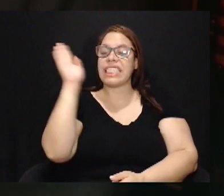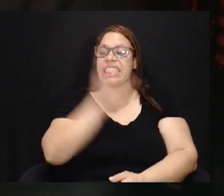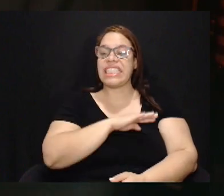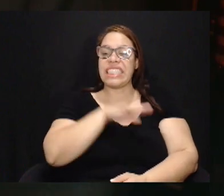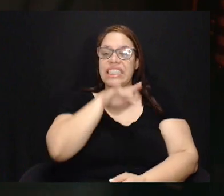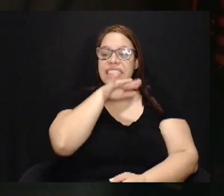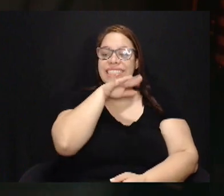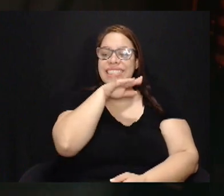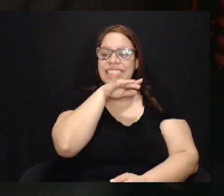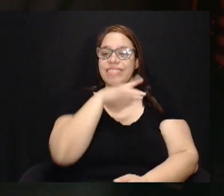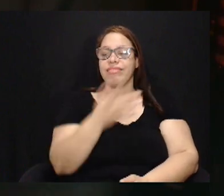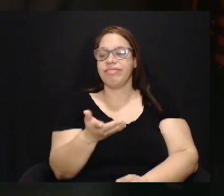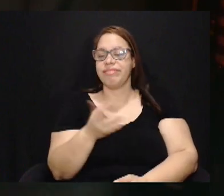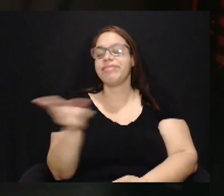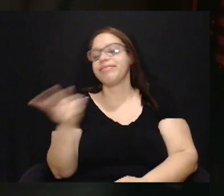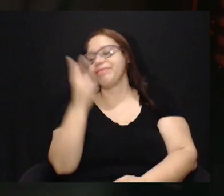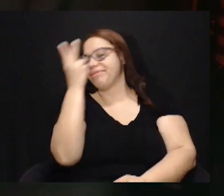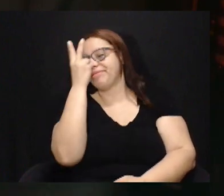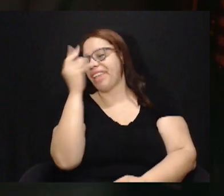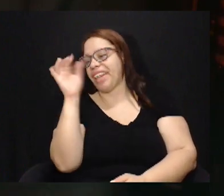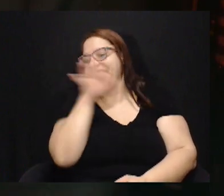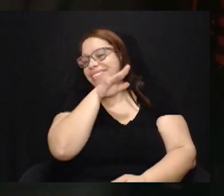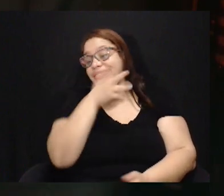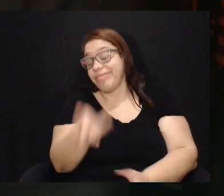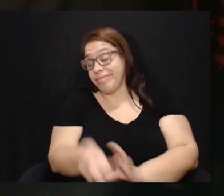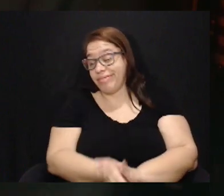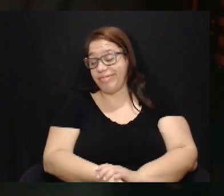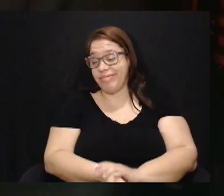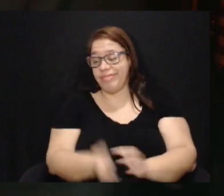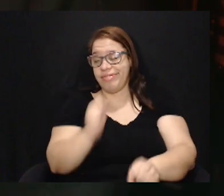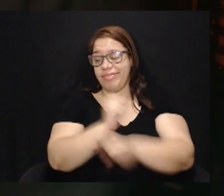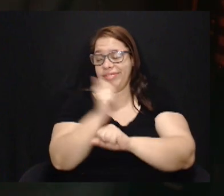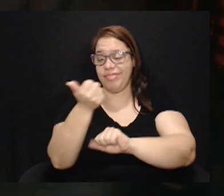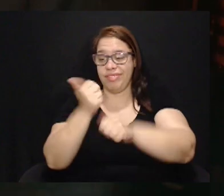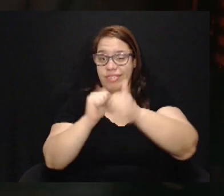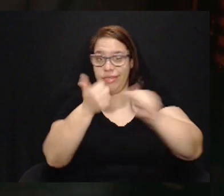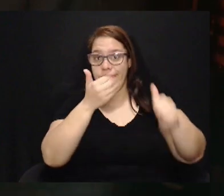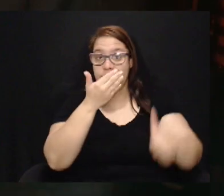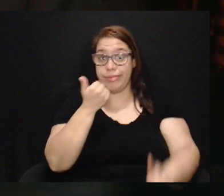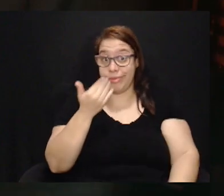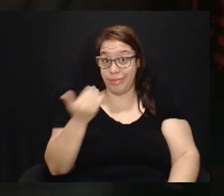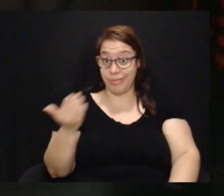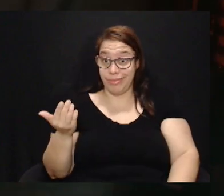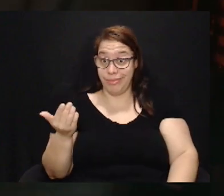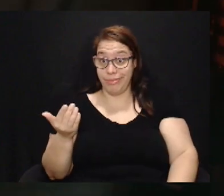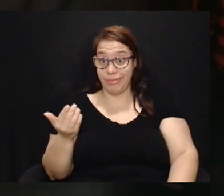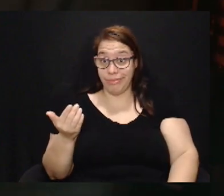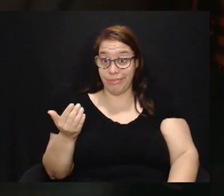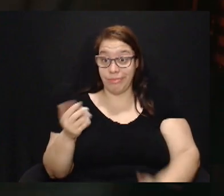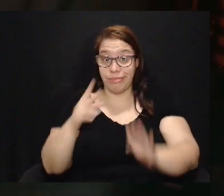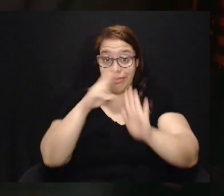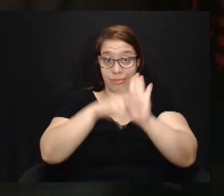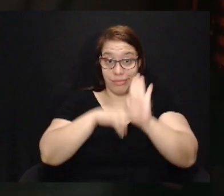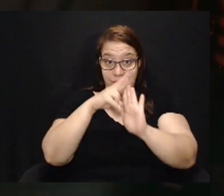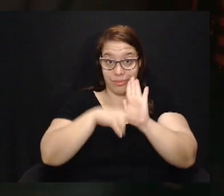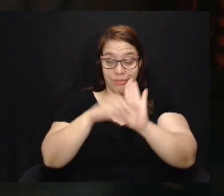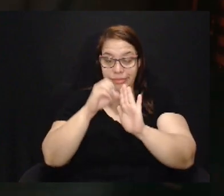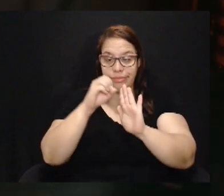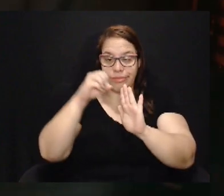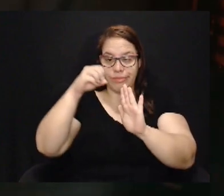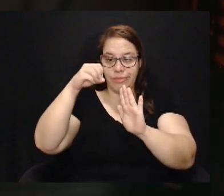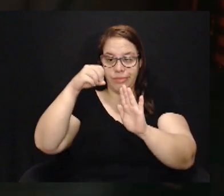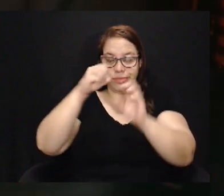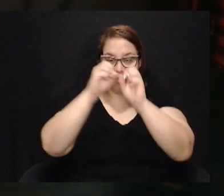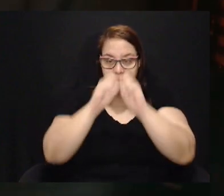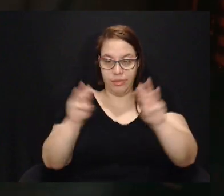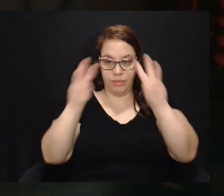dando valor ao que nos faz mal mesmo, quando a gente para analisar a questão da alimentação. O relatório da ONU de 2024 aponta que a América